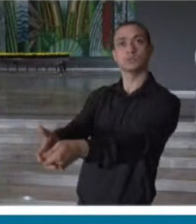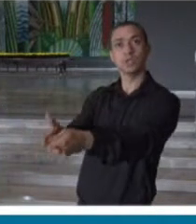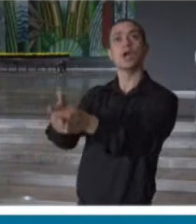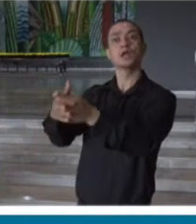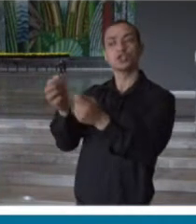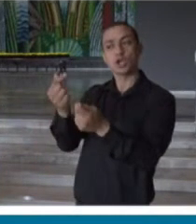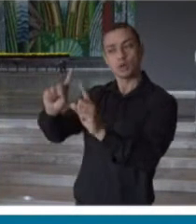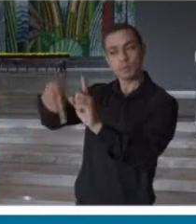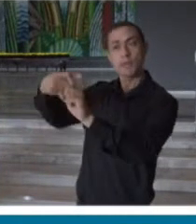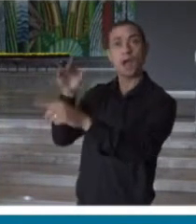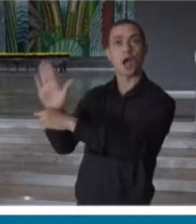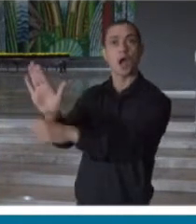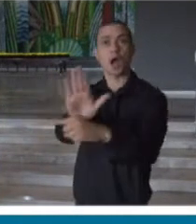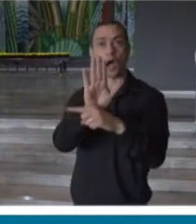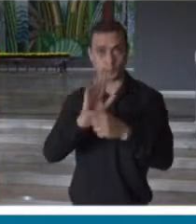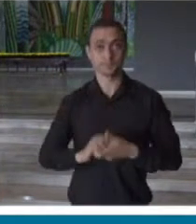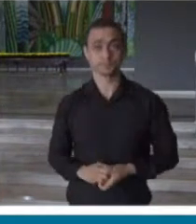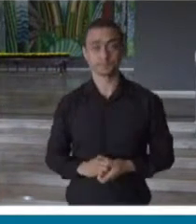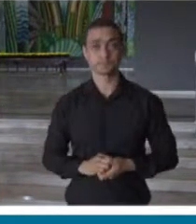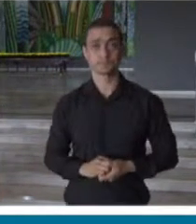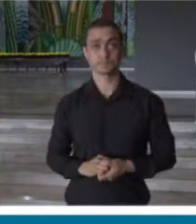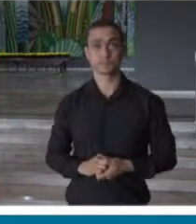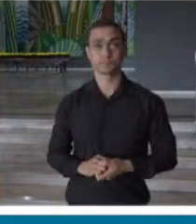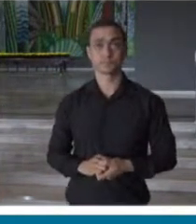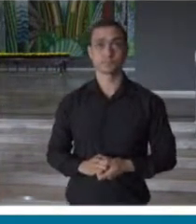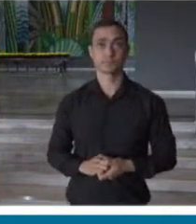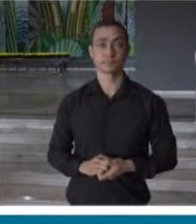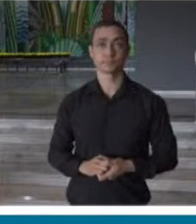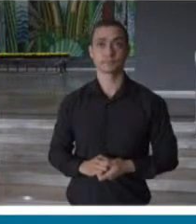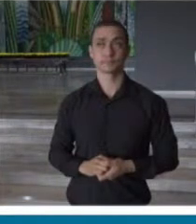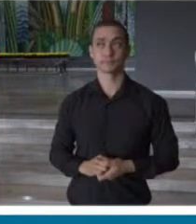para todas as escolas que necessitarem. Pode passar?